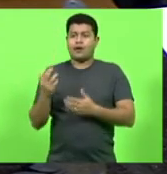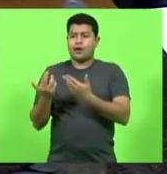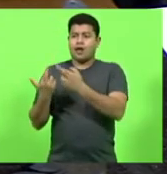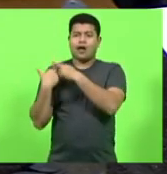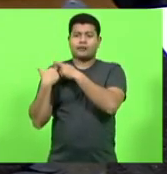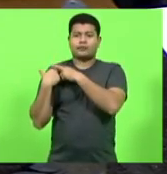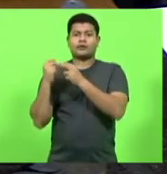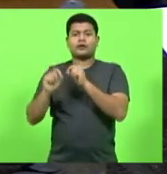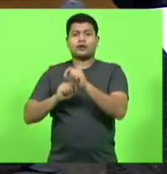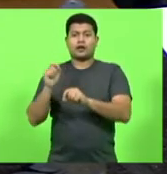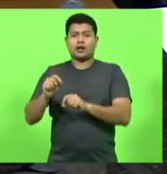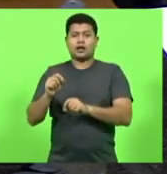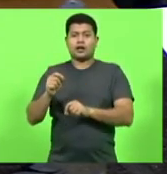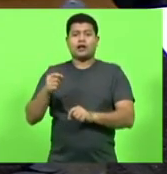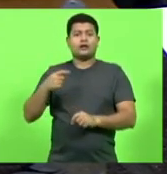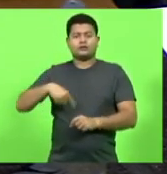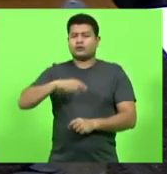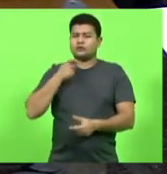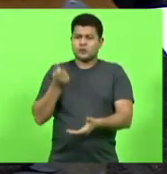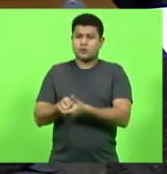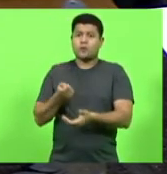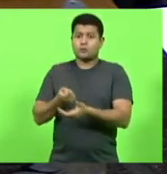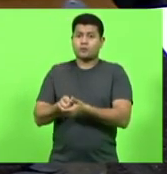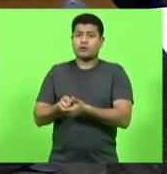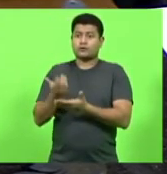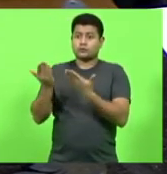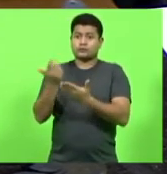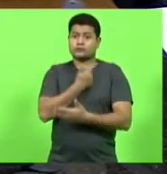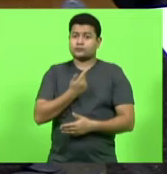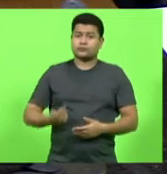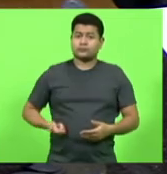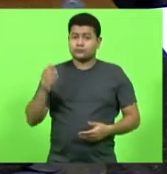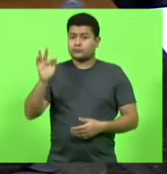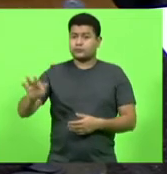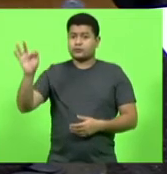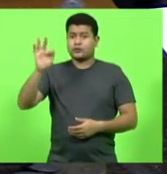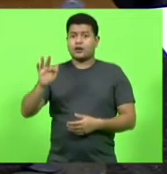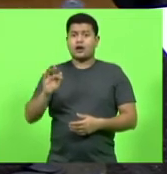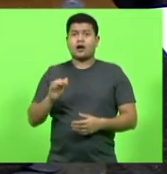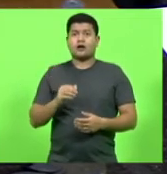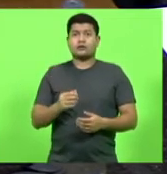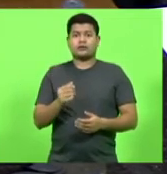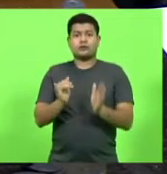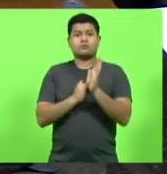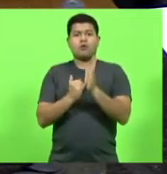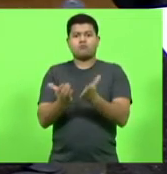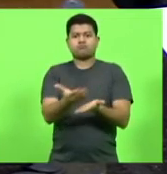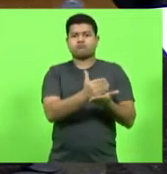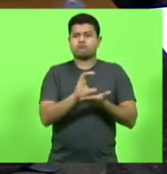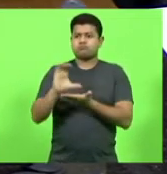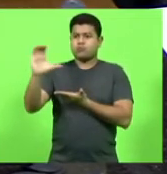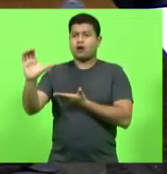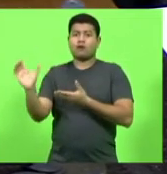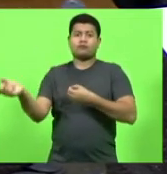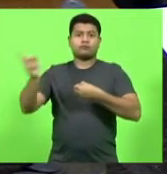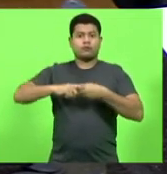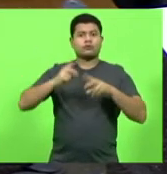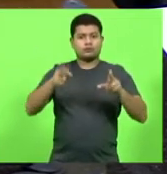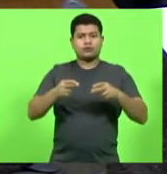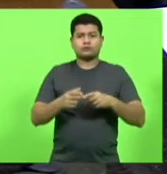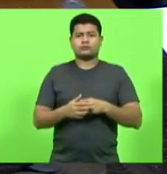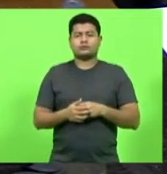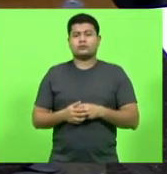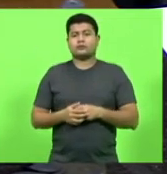do nosso repasse, que é feito federal, em volume grandioso, que ele retorne em maior quantidade. Então, temos